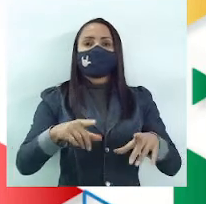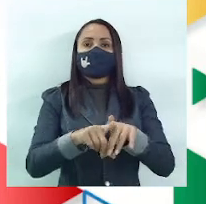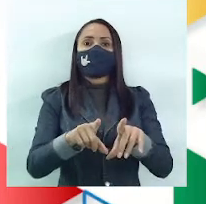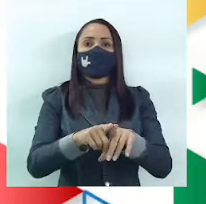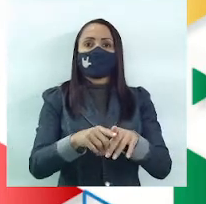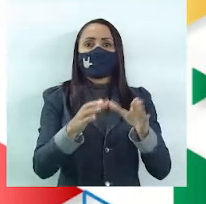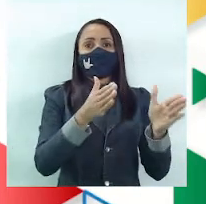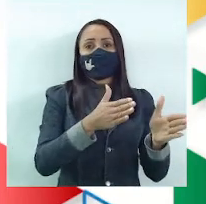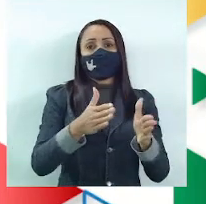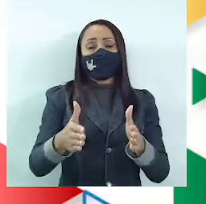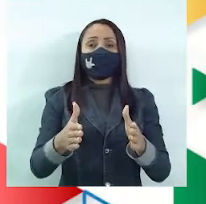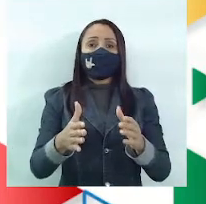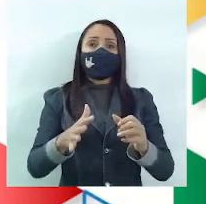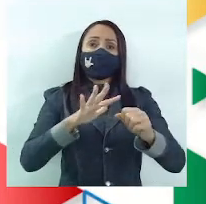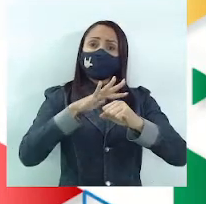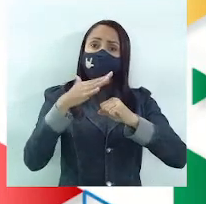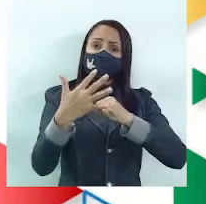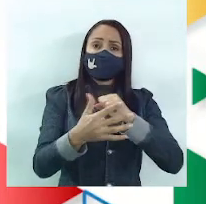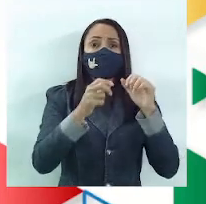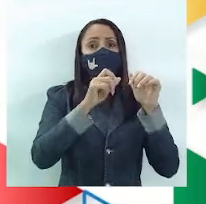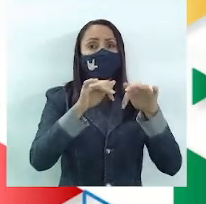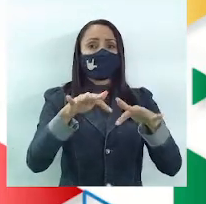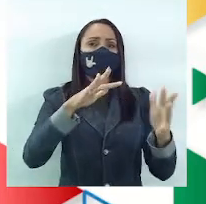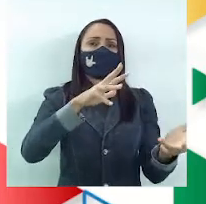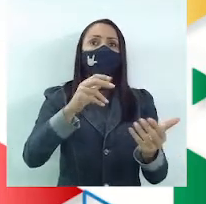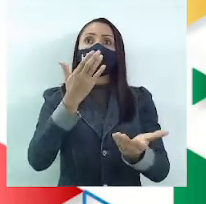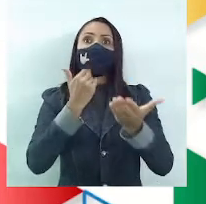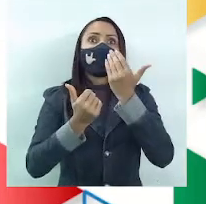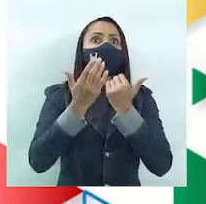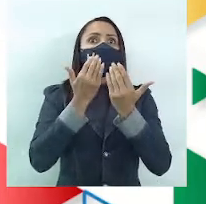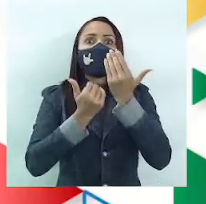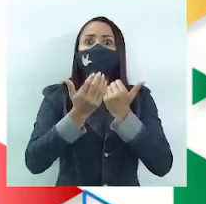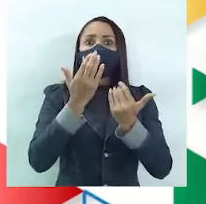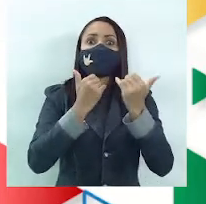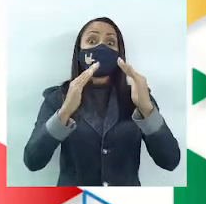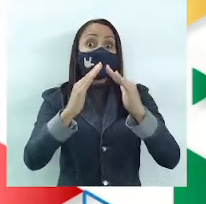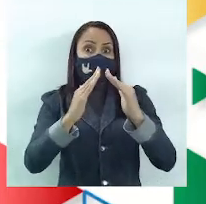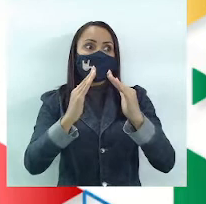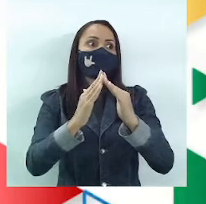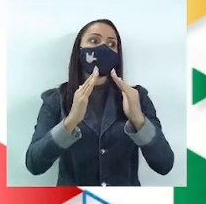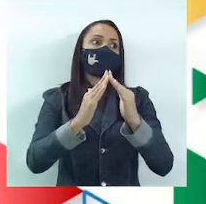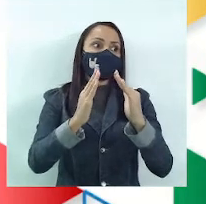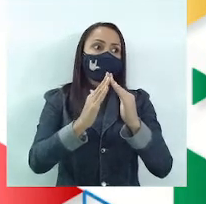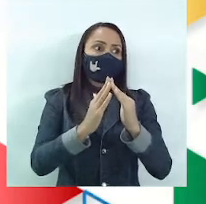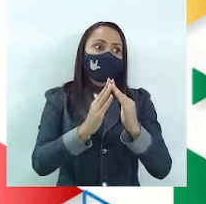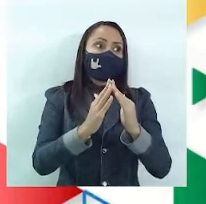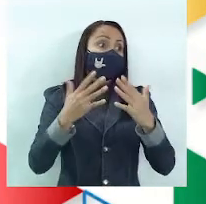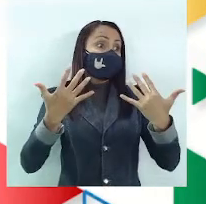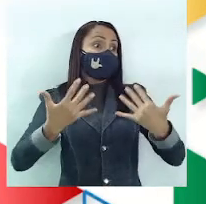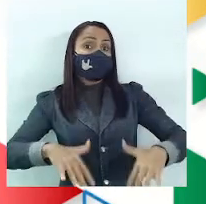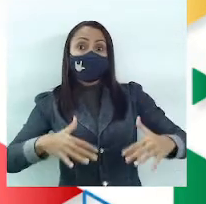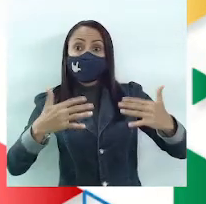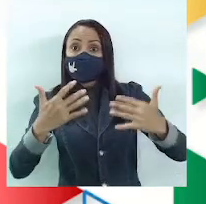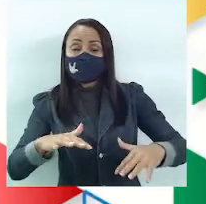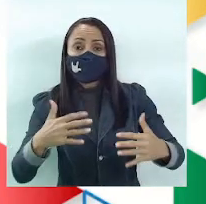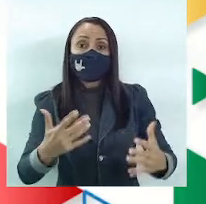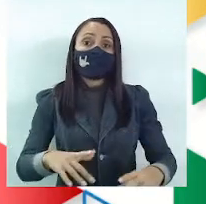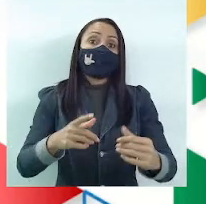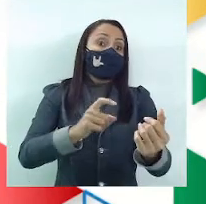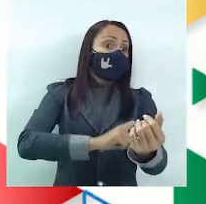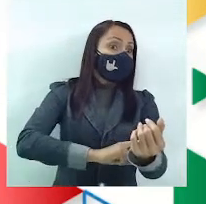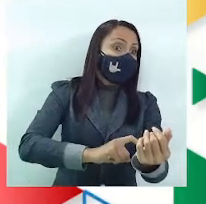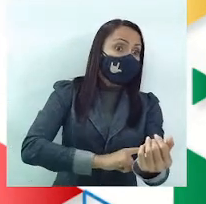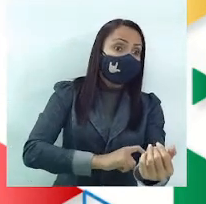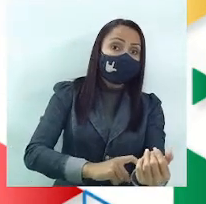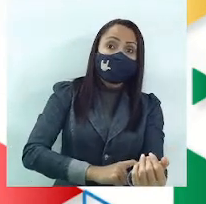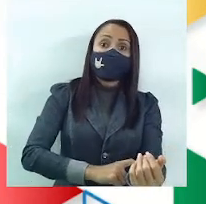momentos de pandemia que as pessoas tendem a comer mais, a ficar mais em casa, justamente como todo o estresse que isso vem